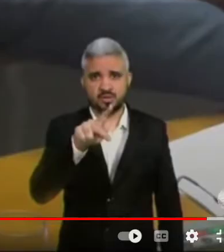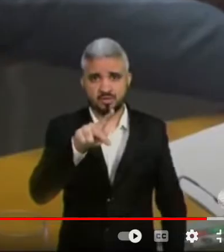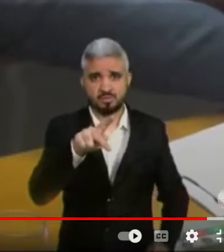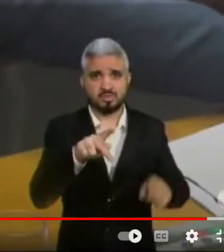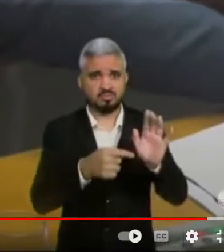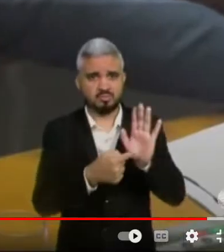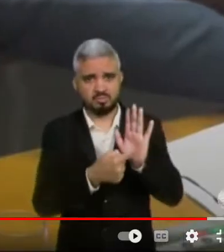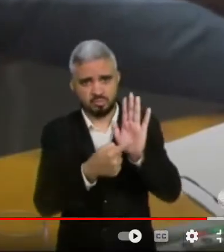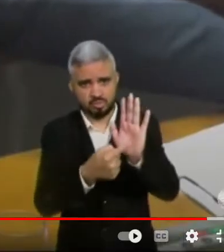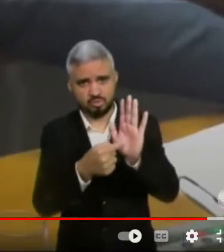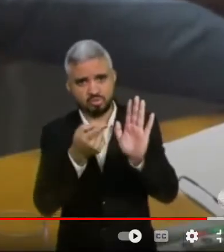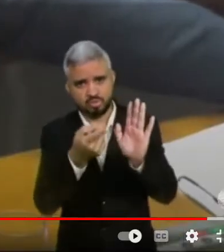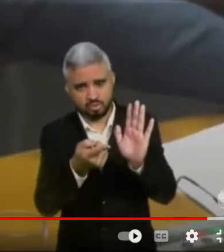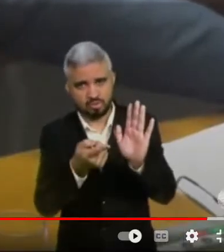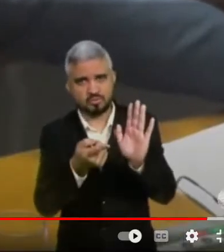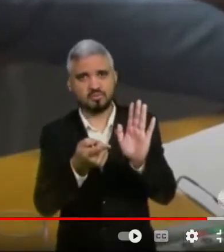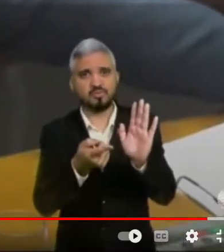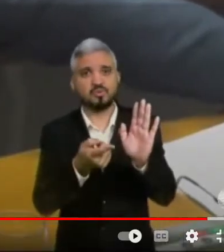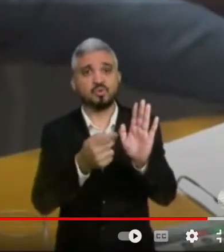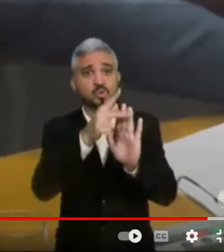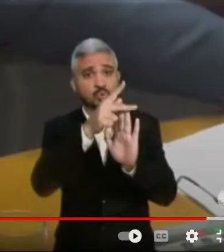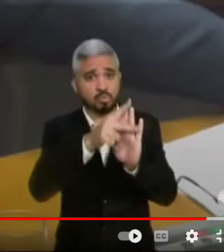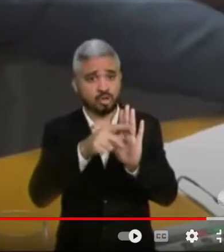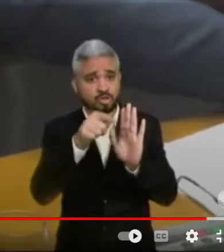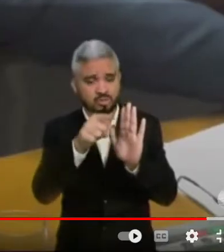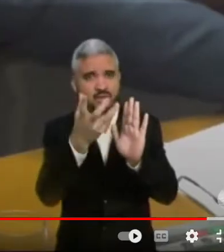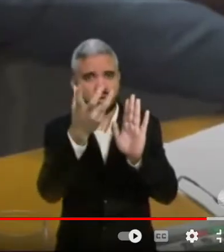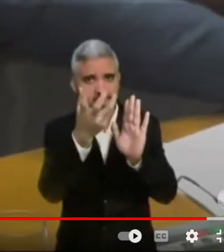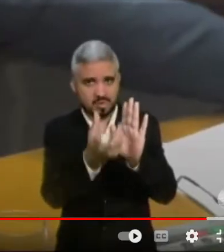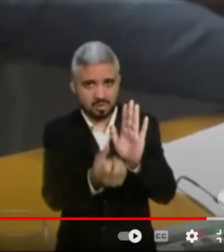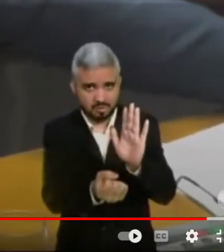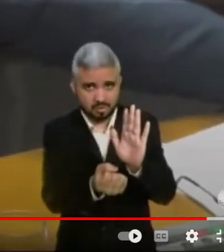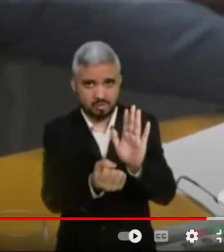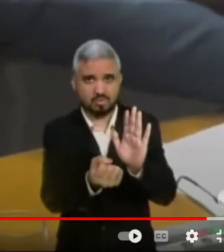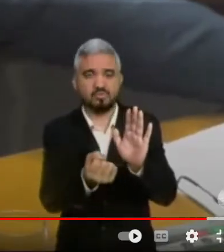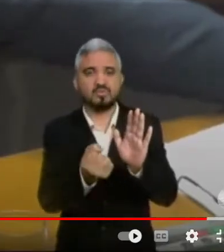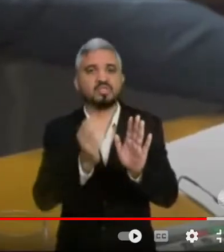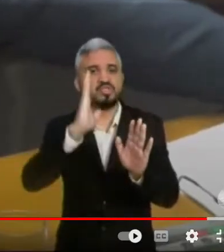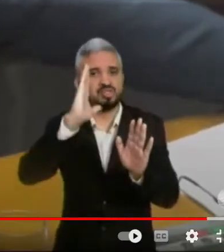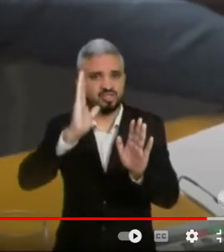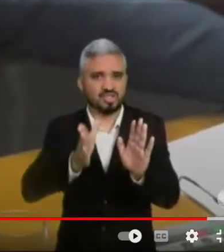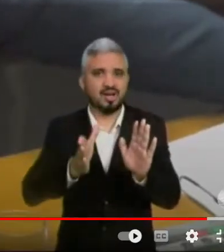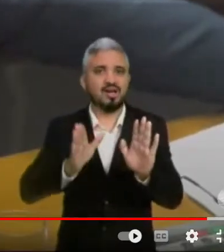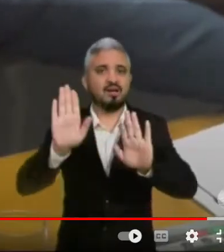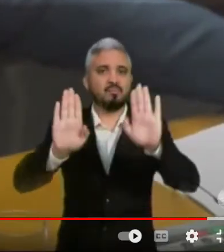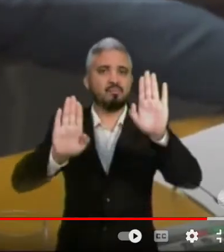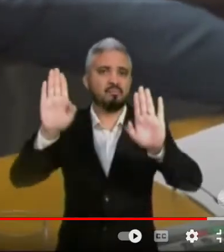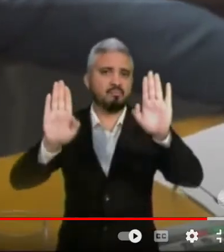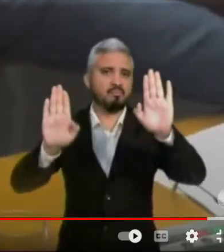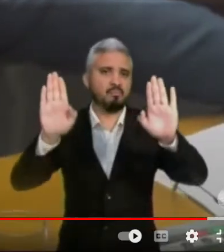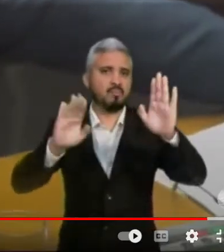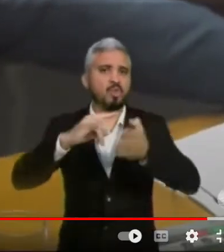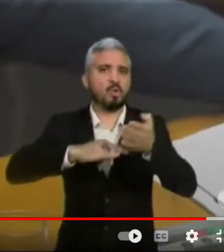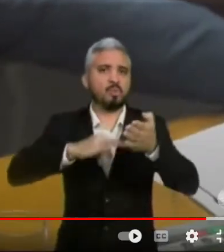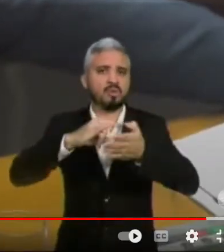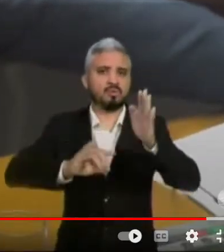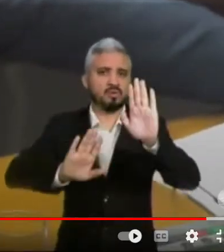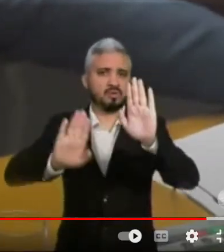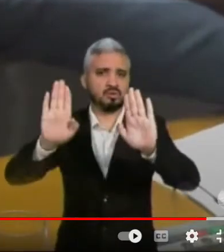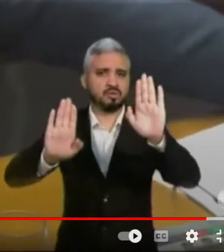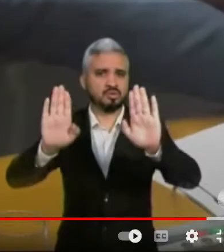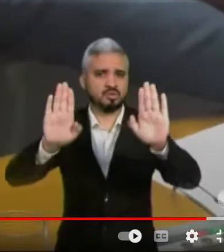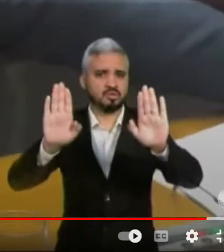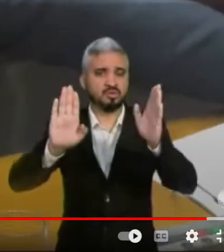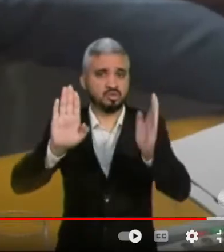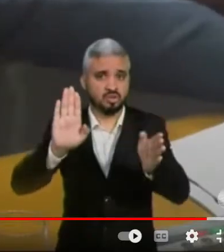na Codevasf, foi colocado uma parte do recurso e pasmem vocês, depois